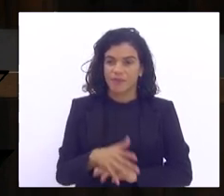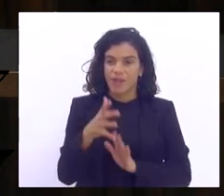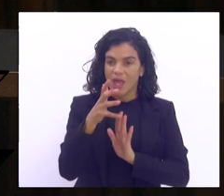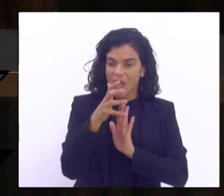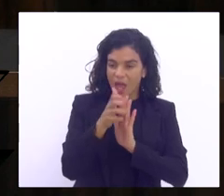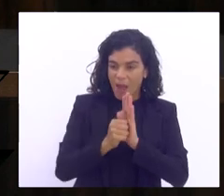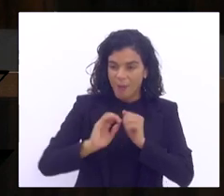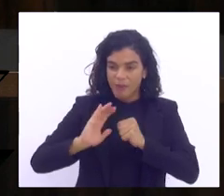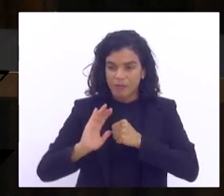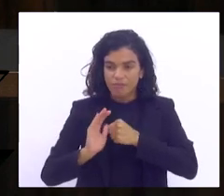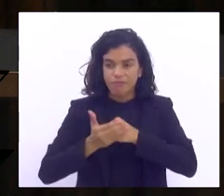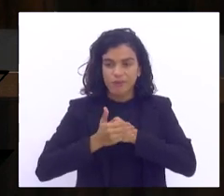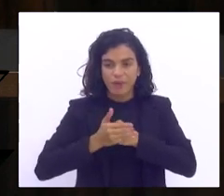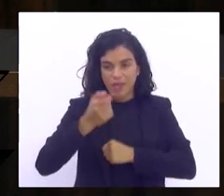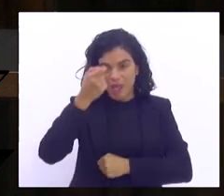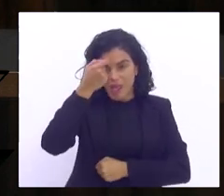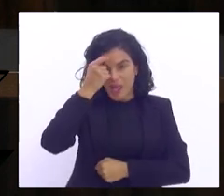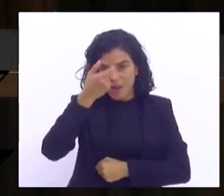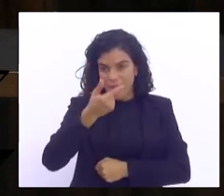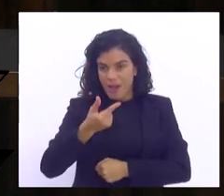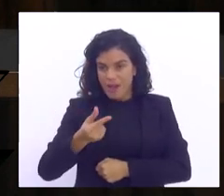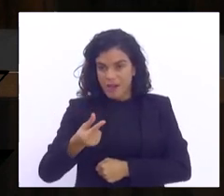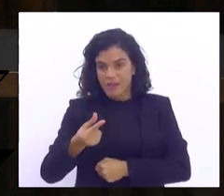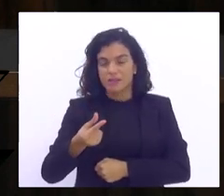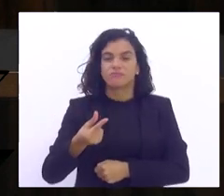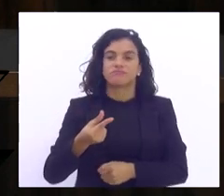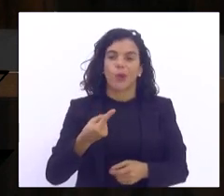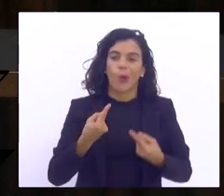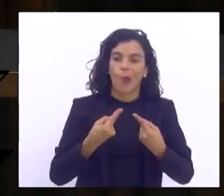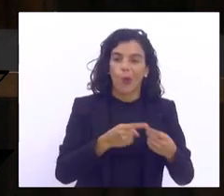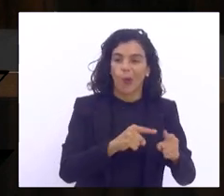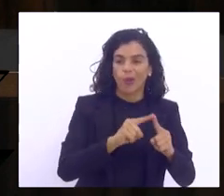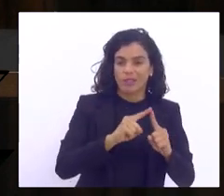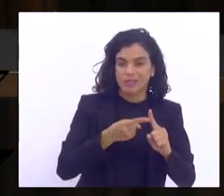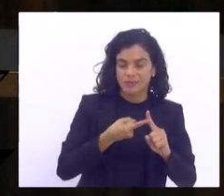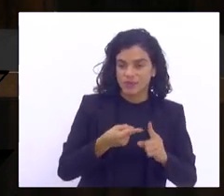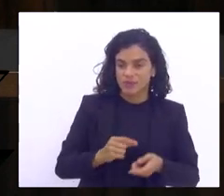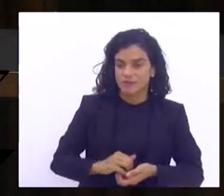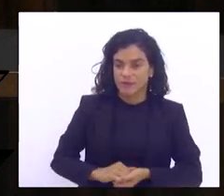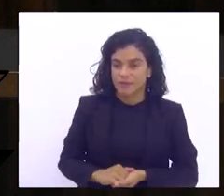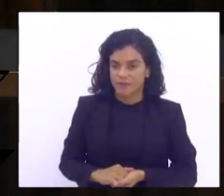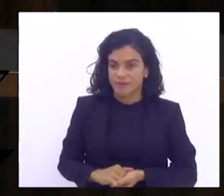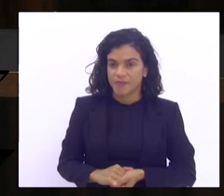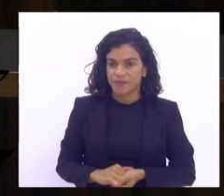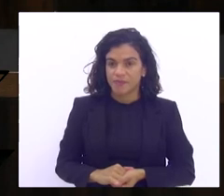Abortos Ocultos e a Mentalidade Contraceptiva. Eu tenho.